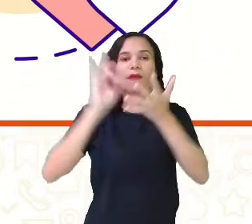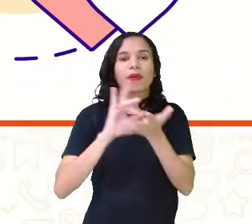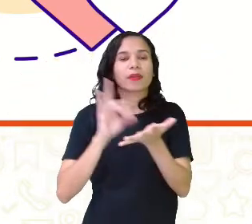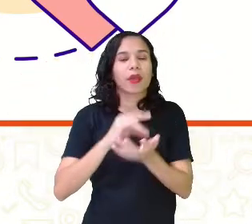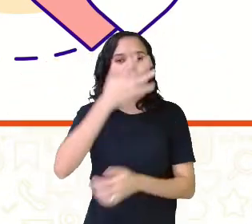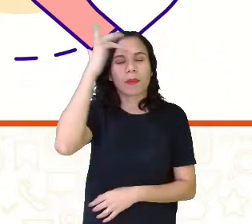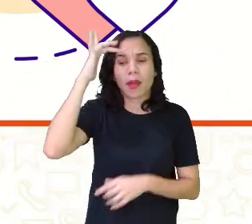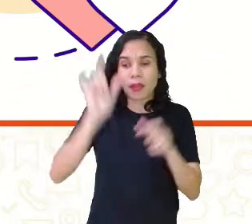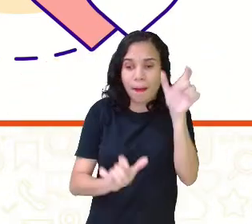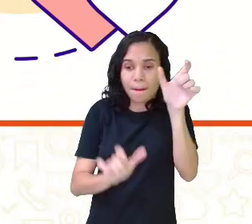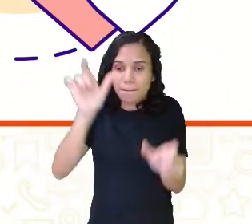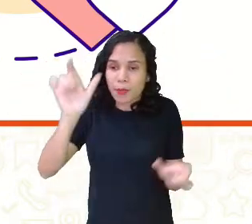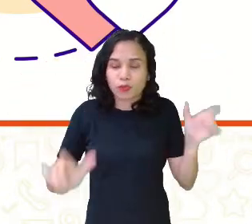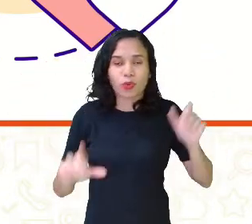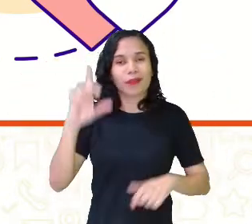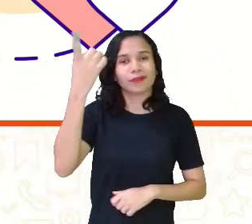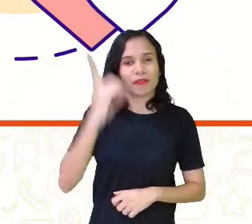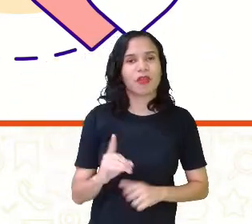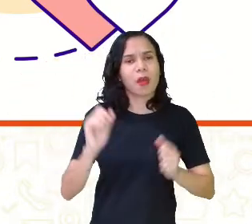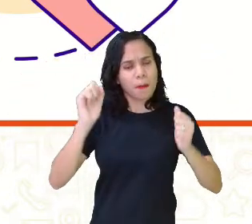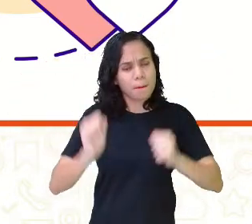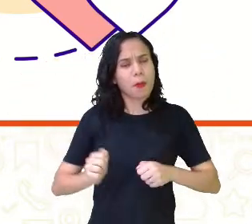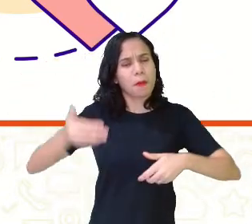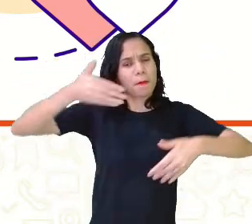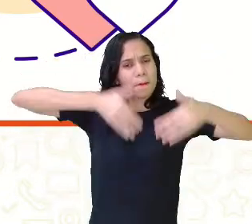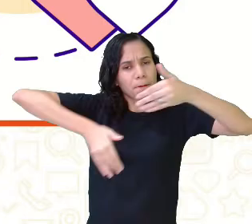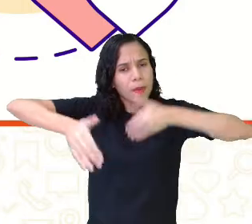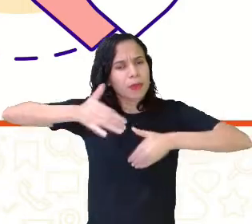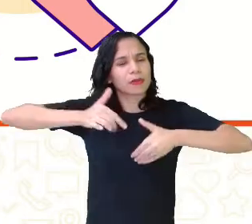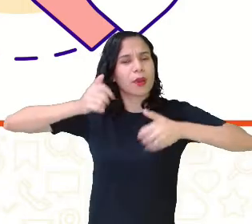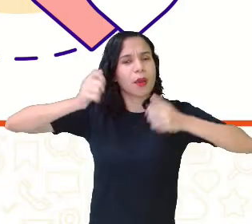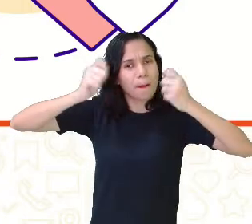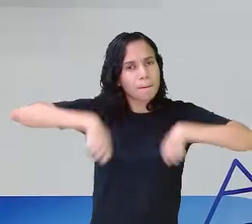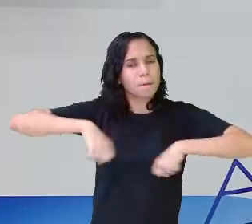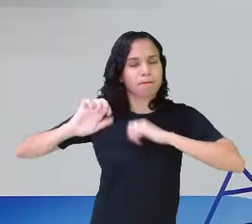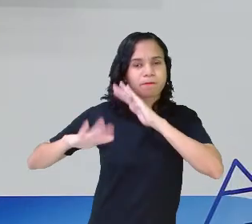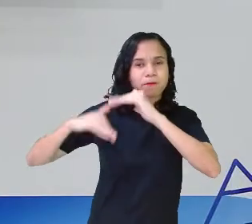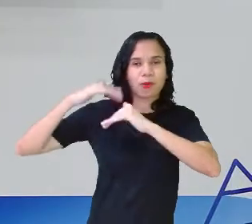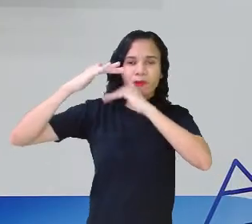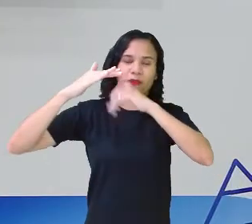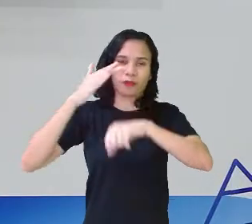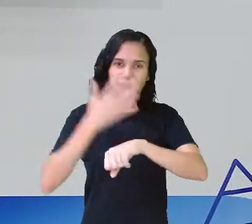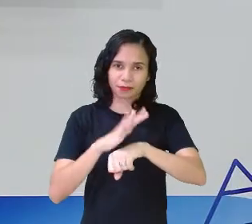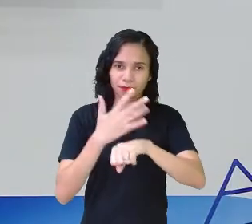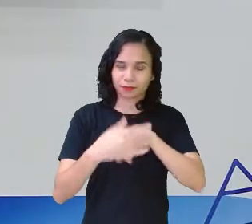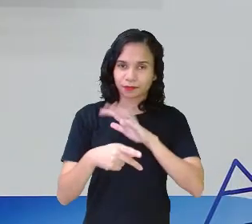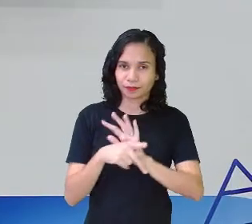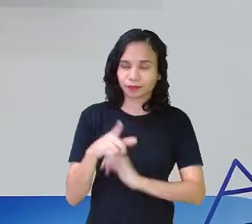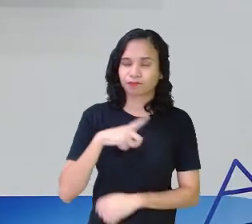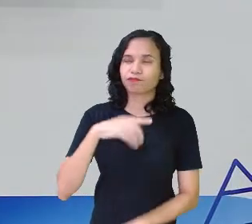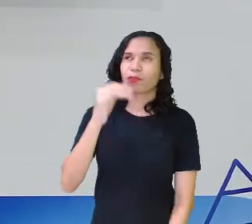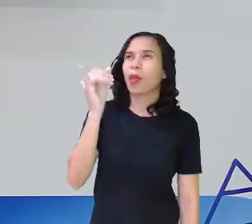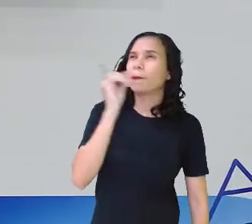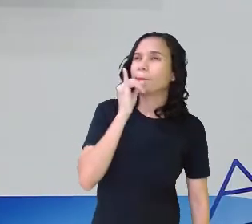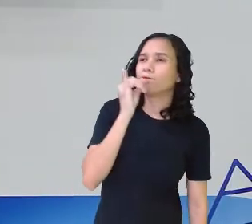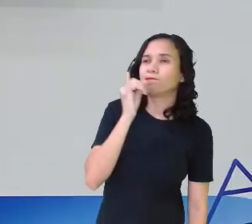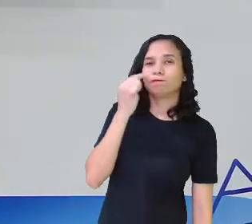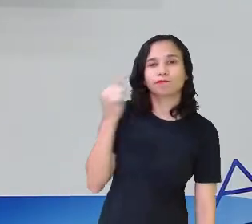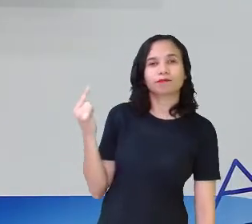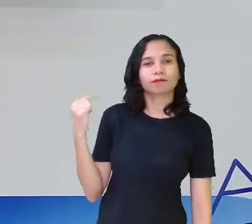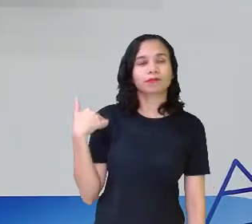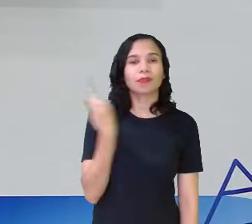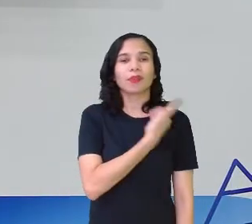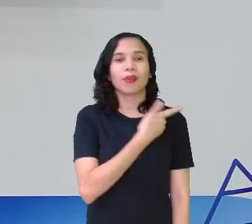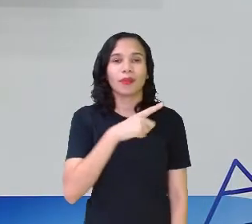essas pessoas participem, se desenvolvam e funcionem. A exemplo disso, a gente tem a